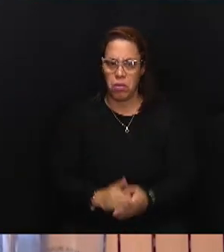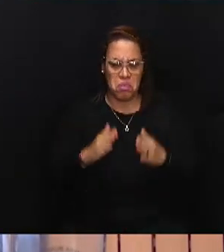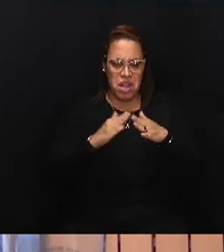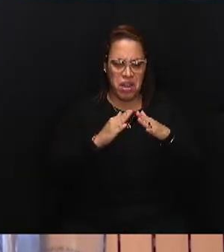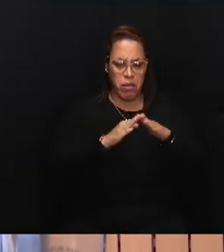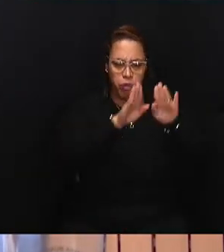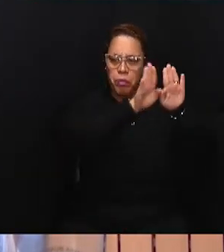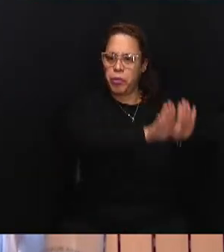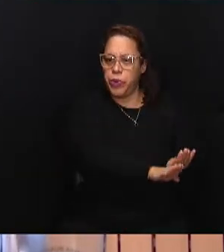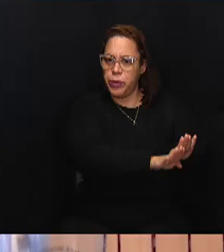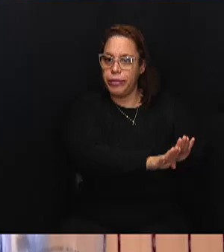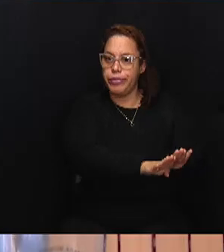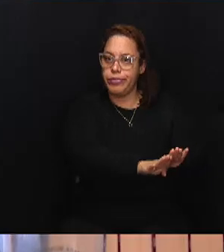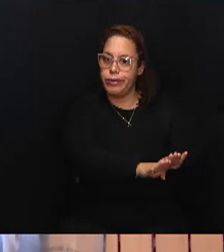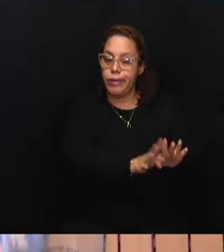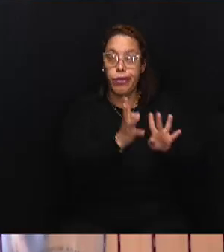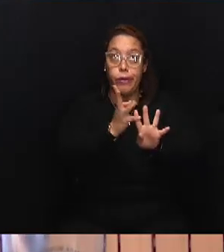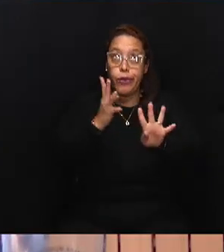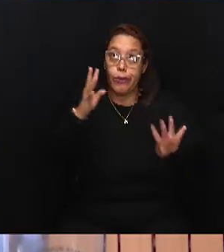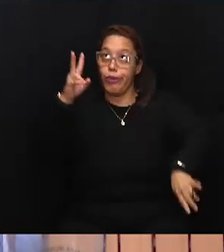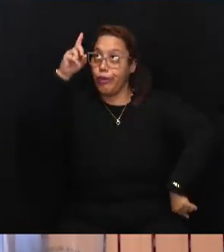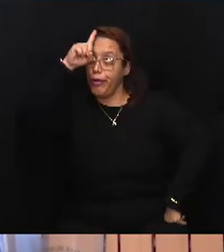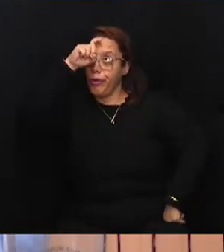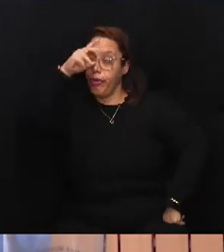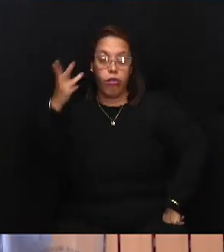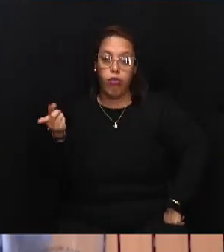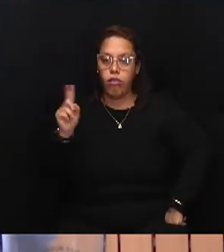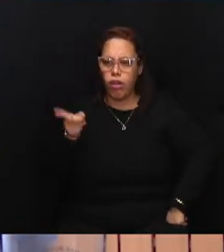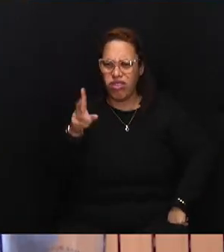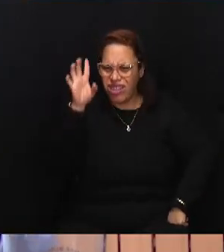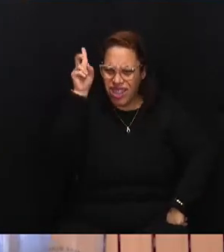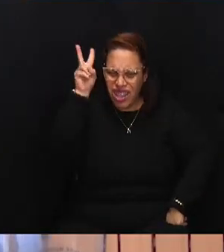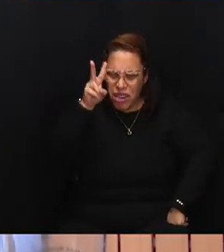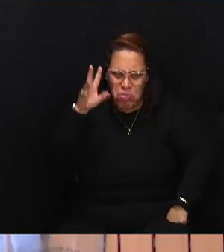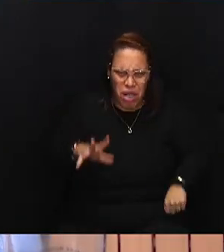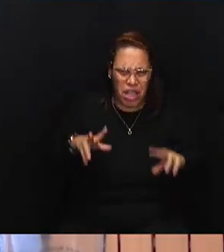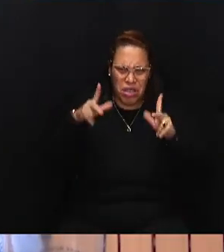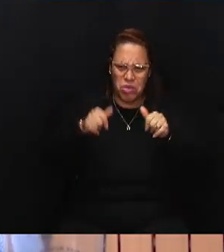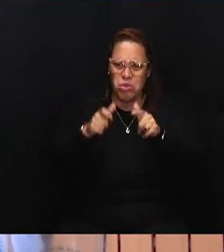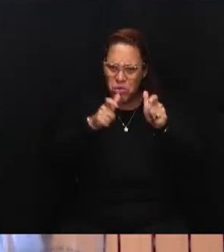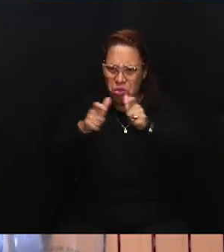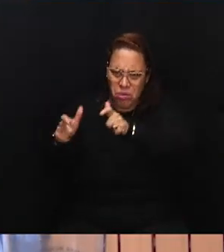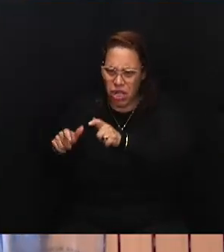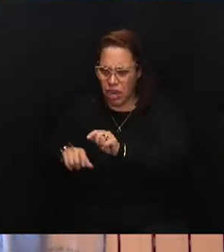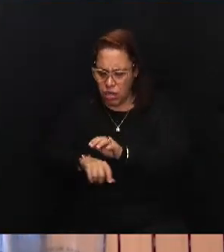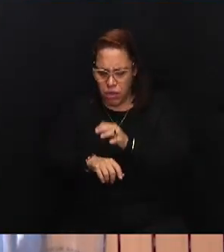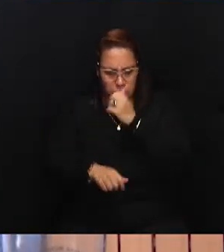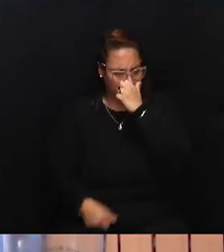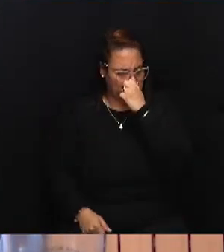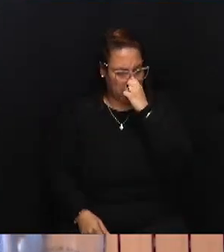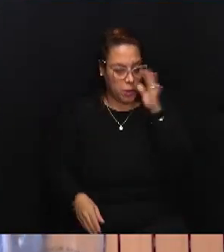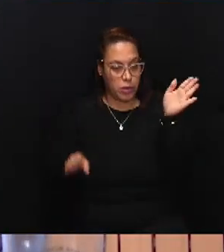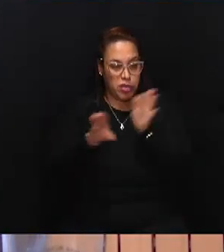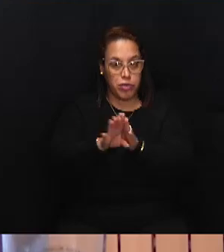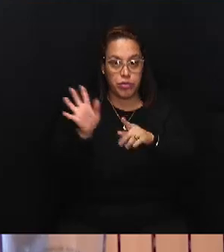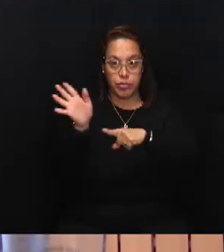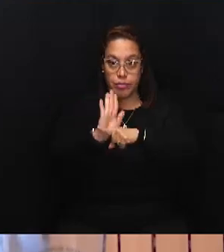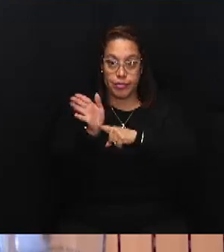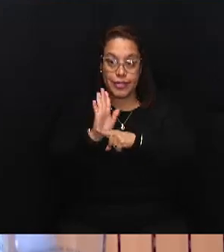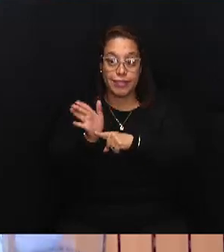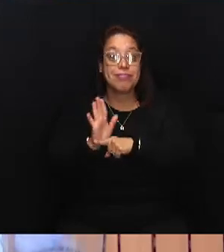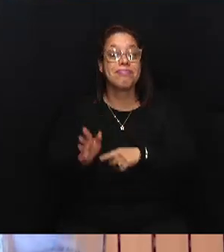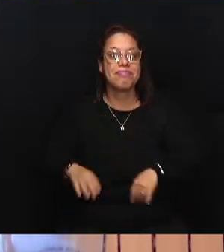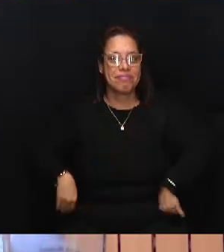só é lembrado quando é fila de hospital. Não, ele tem que ser lembrado em todos os lugares. Até no cinema, que tem idoso igual de um